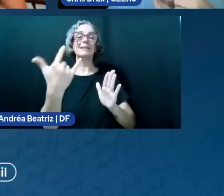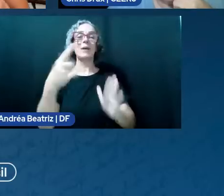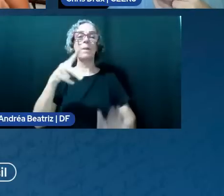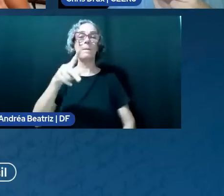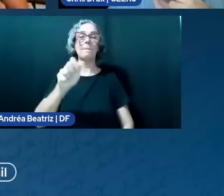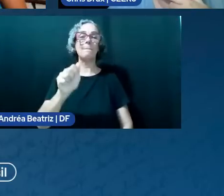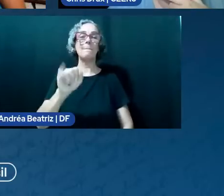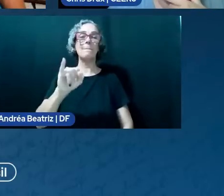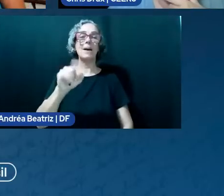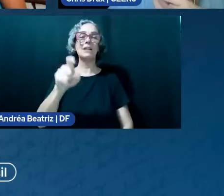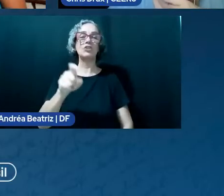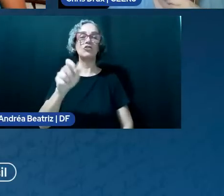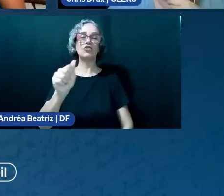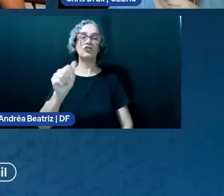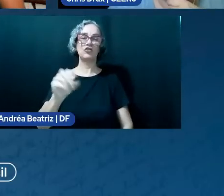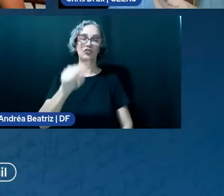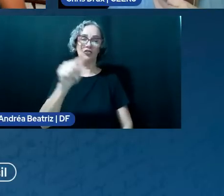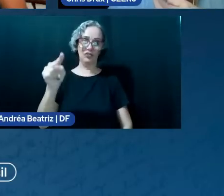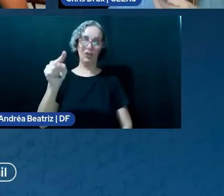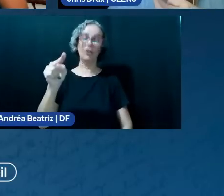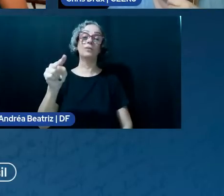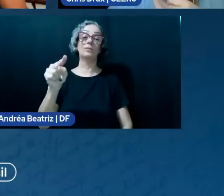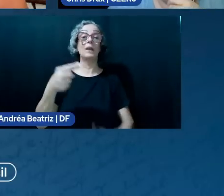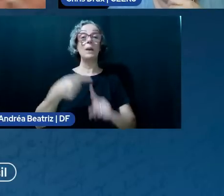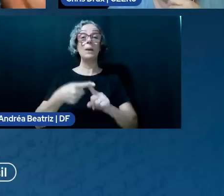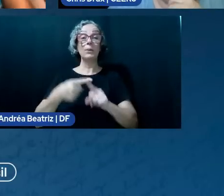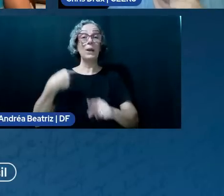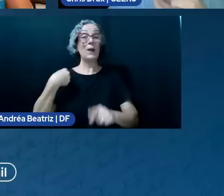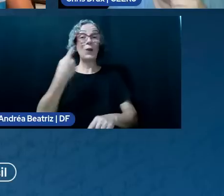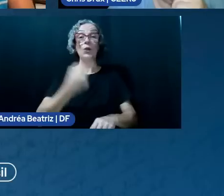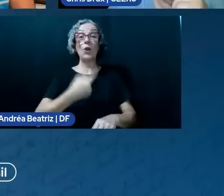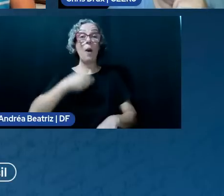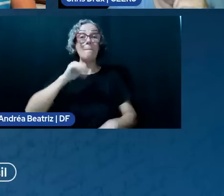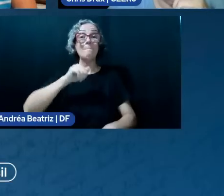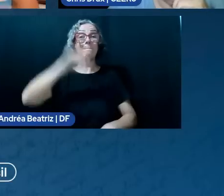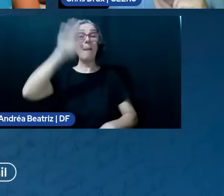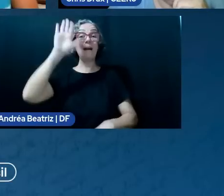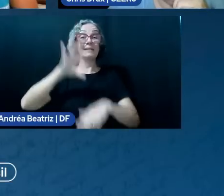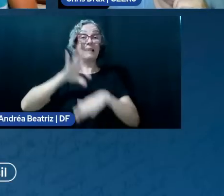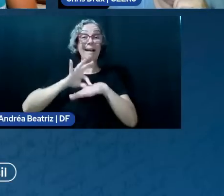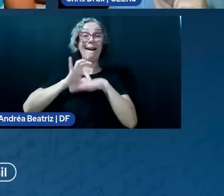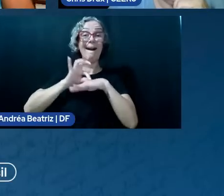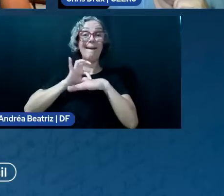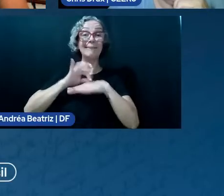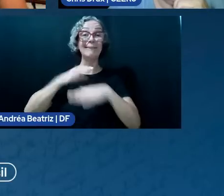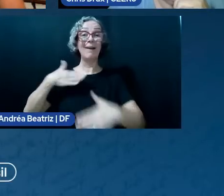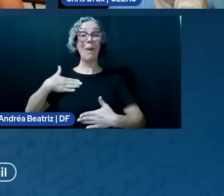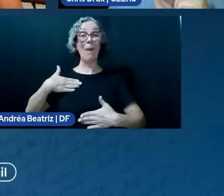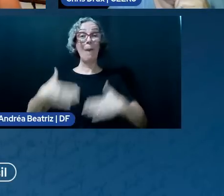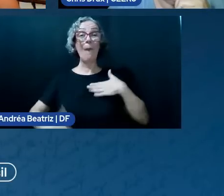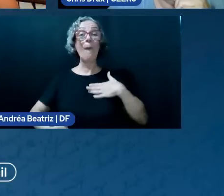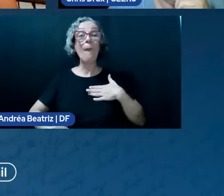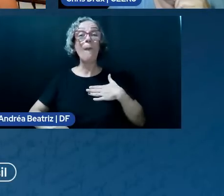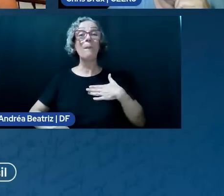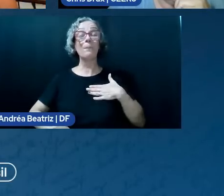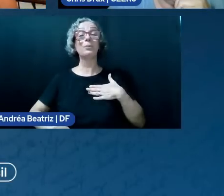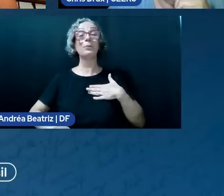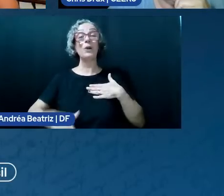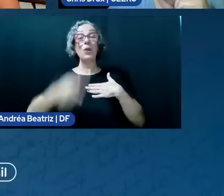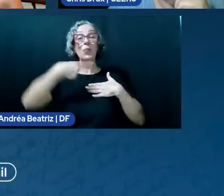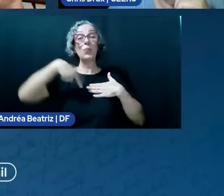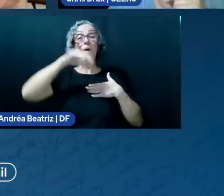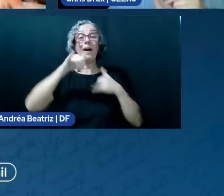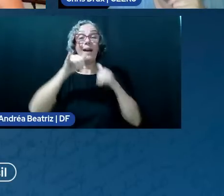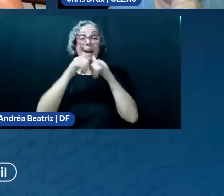porque, como somos seres muito mais carnais do que espirituais, na faixa evolutiva que nós nos